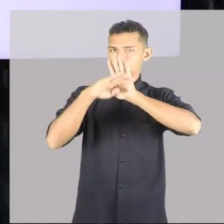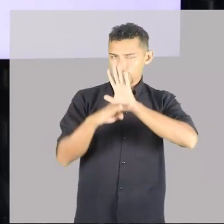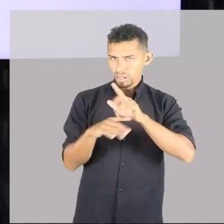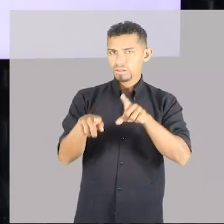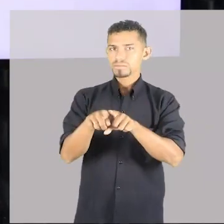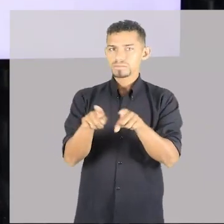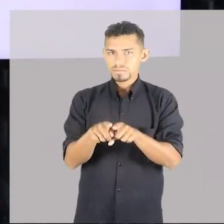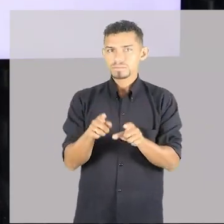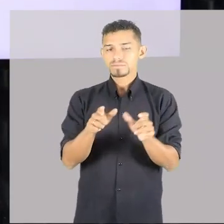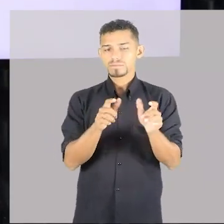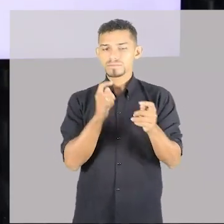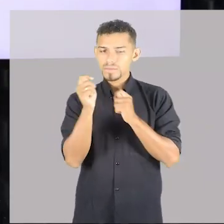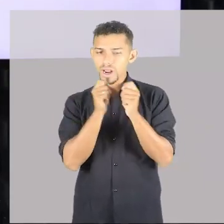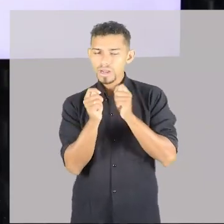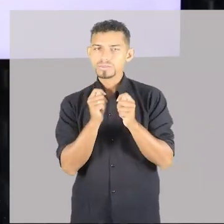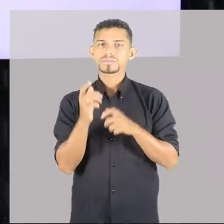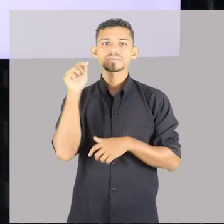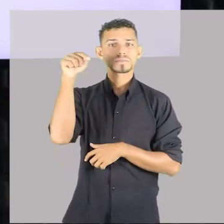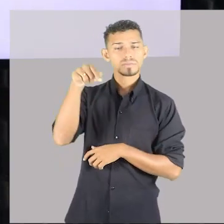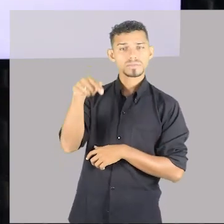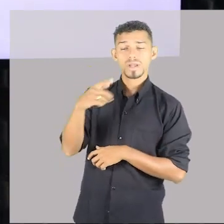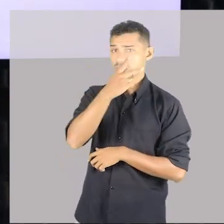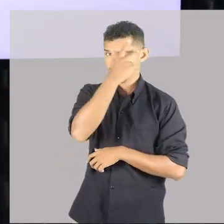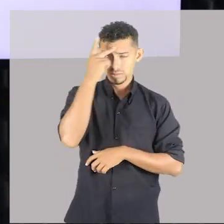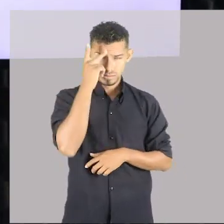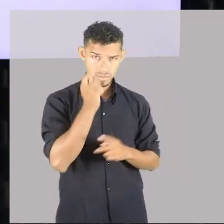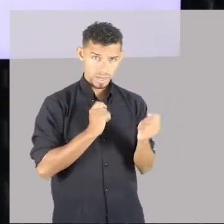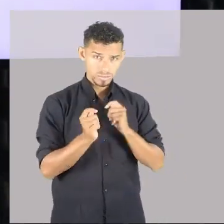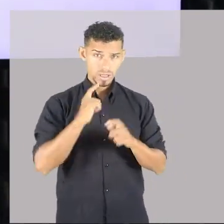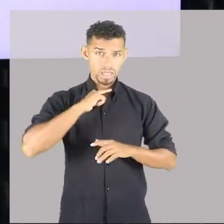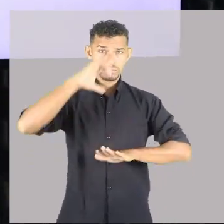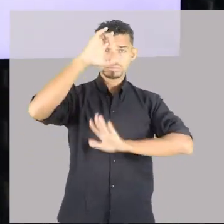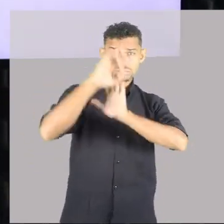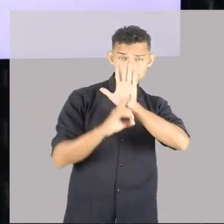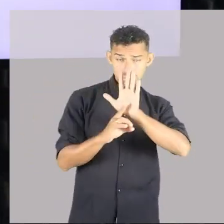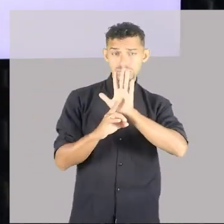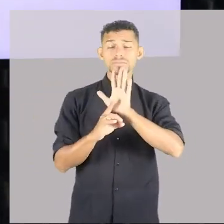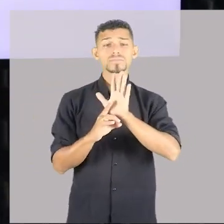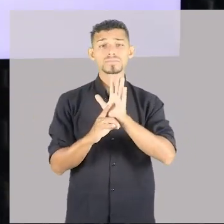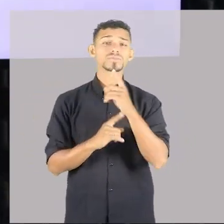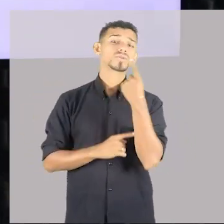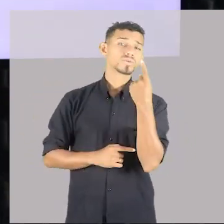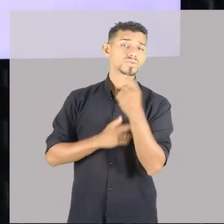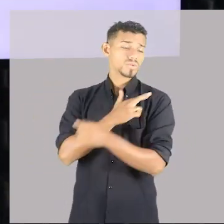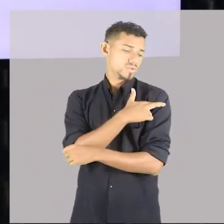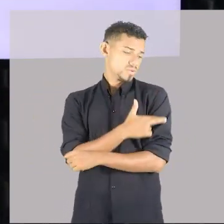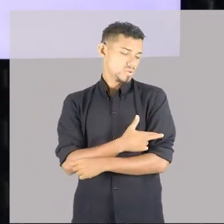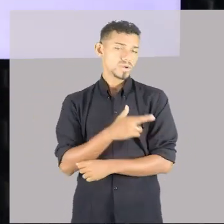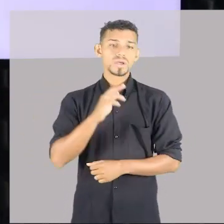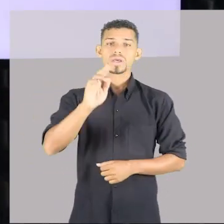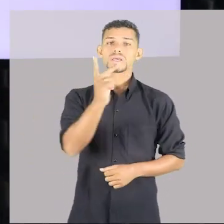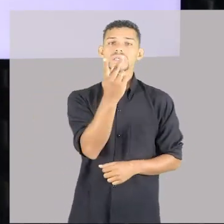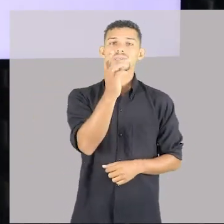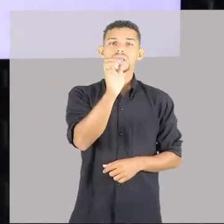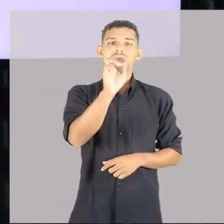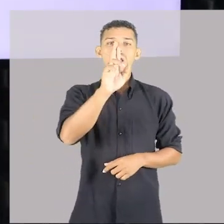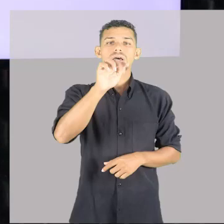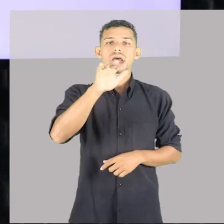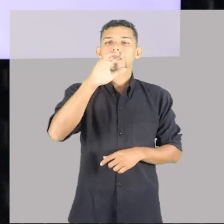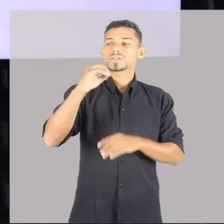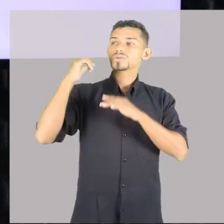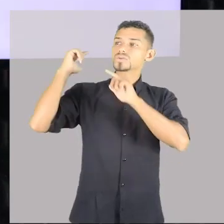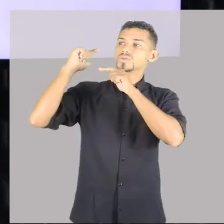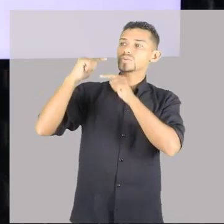Processo Administrativo, o administrado tem direito a pelo menos um recurso hierárquico. Lembrar que existem